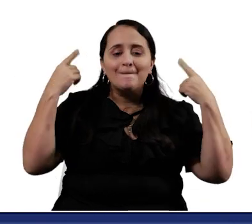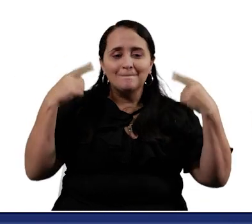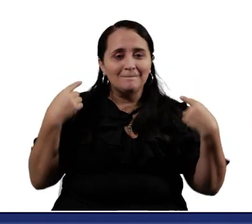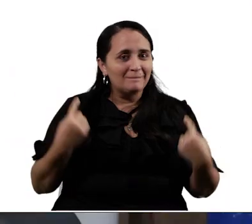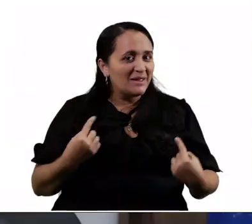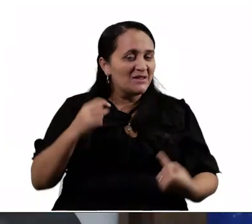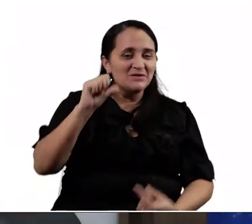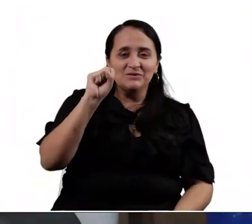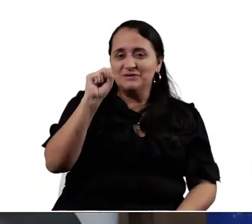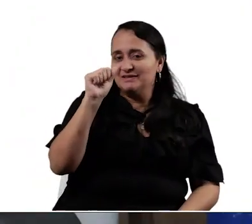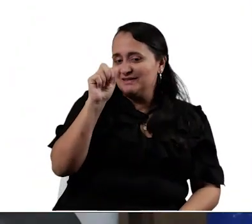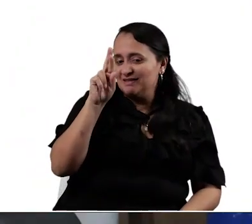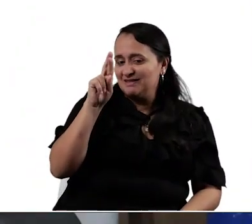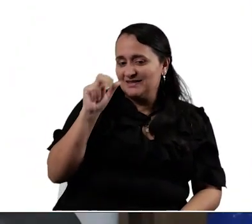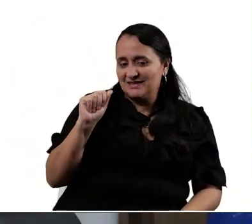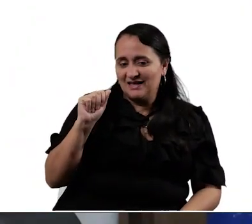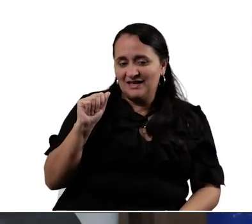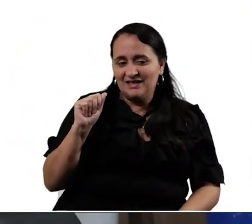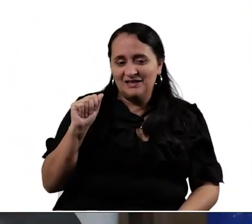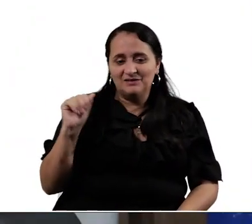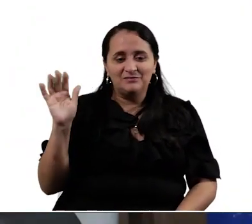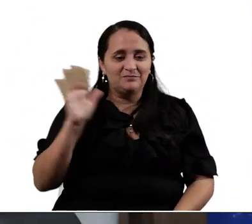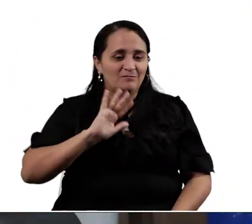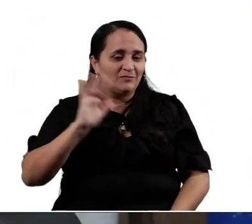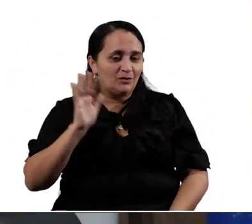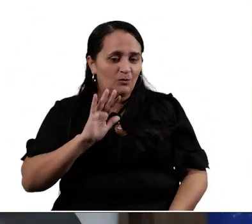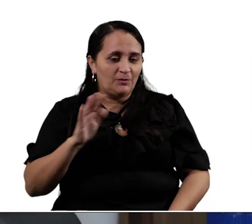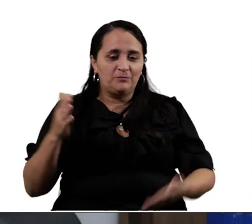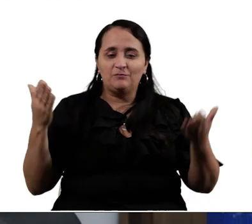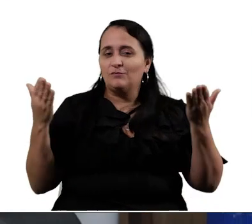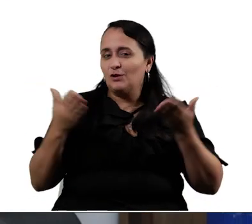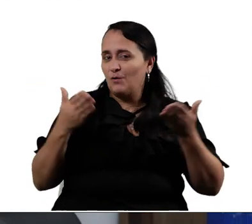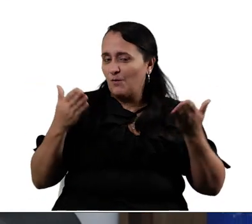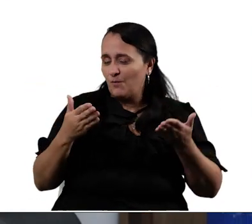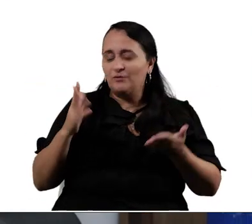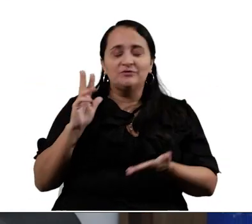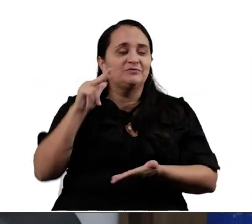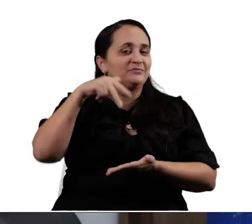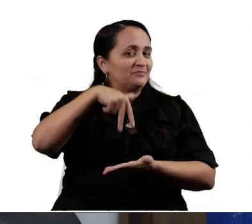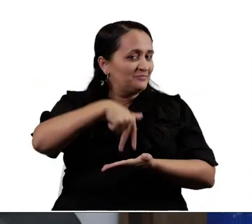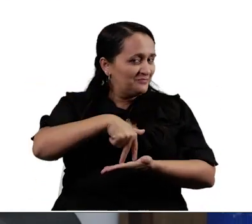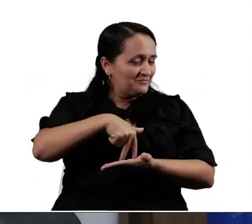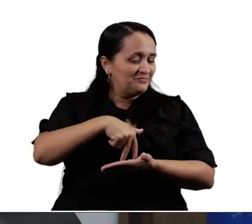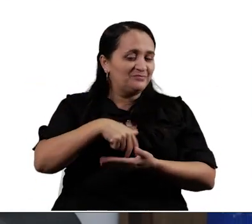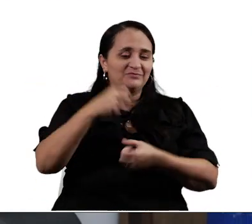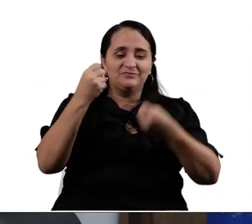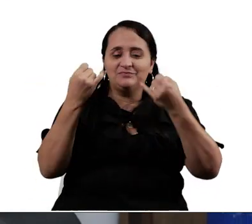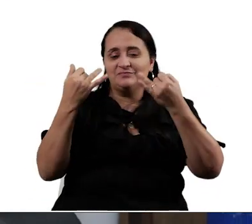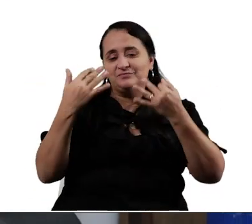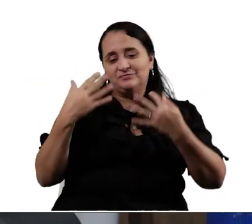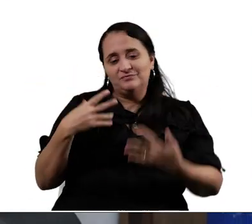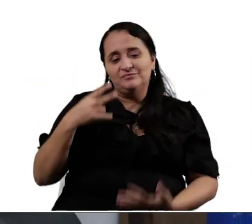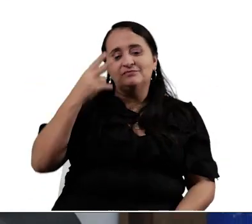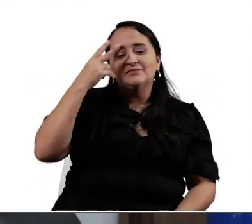lá? Olá, meus alunos! Eu vim aqui contar uma história para vocês que eu falei que ia contar a história, né? O